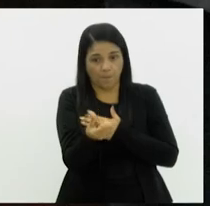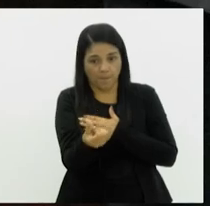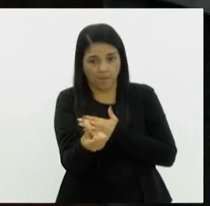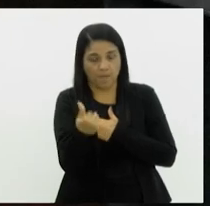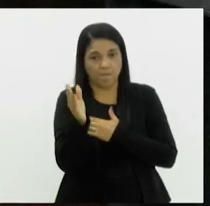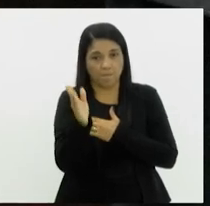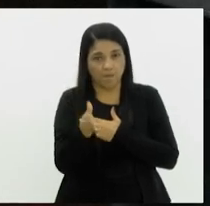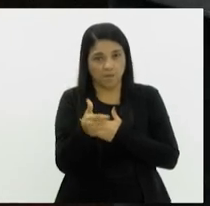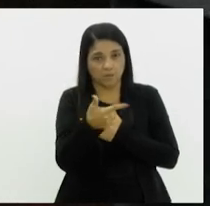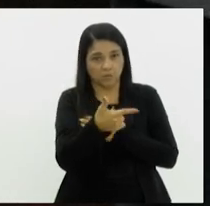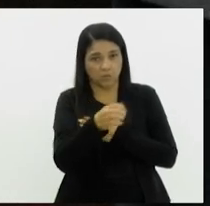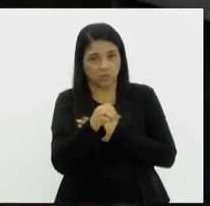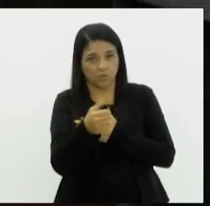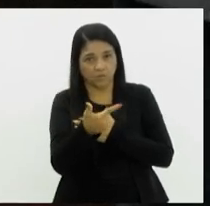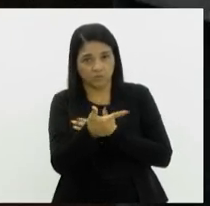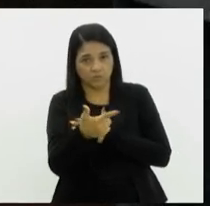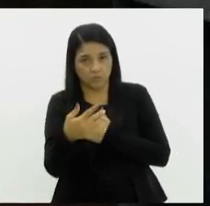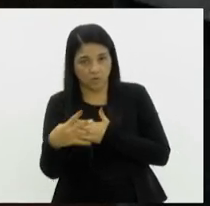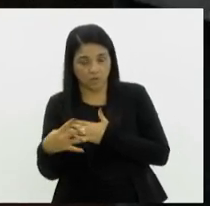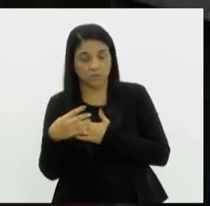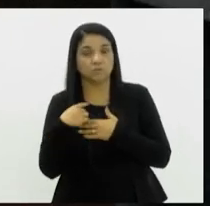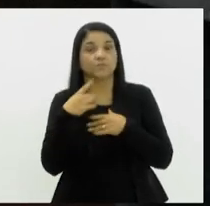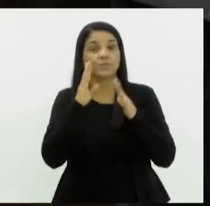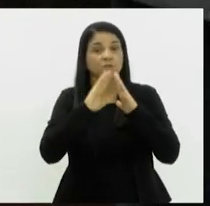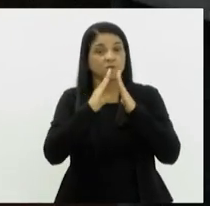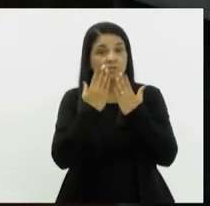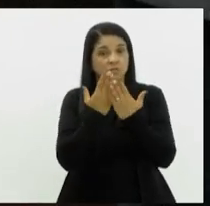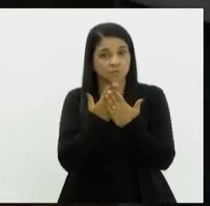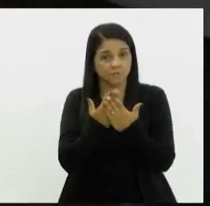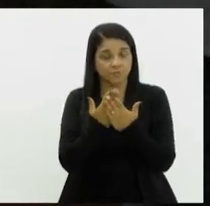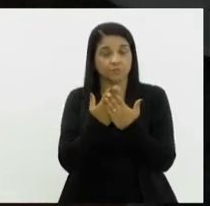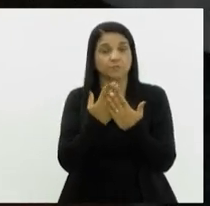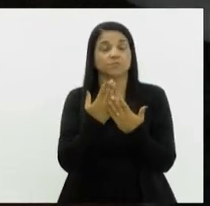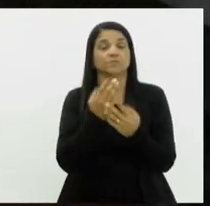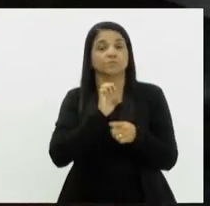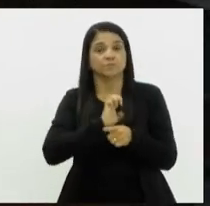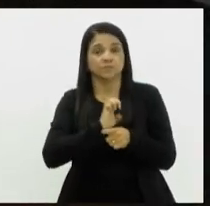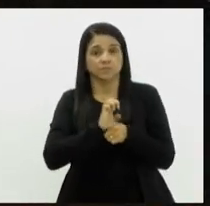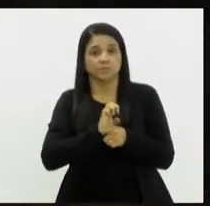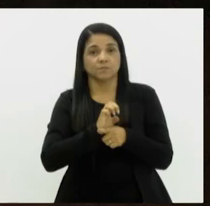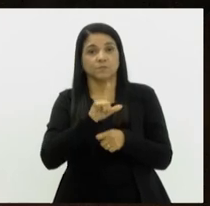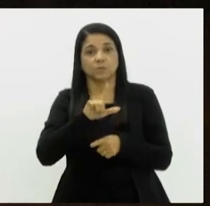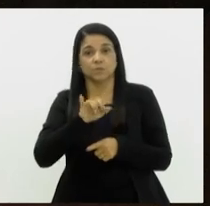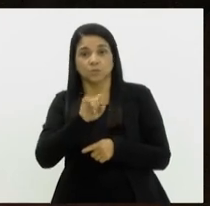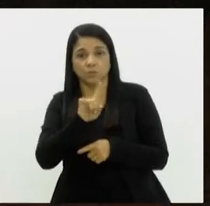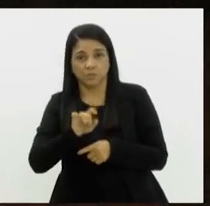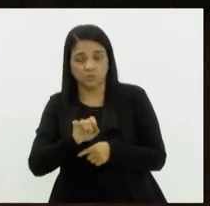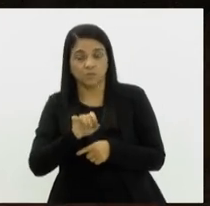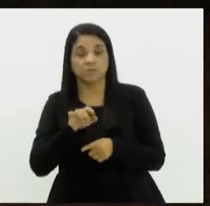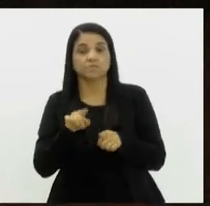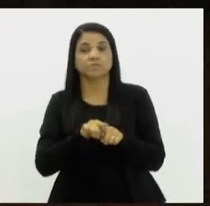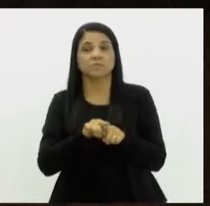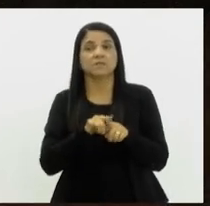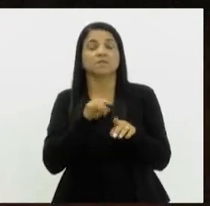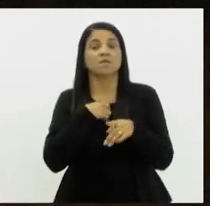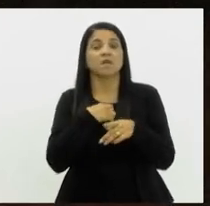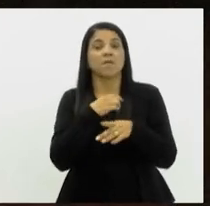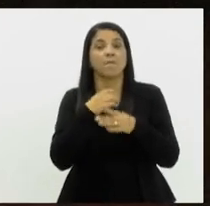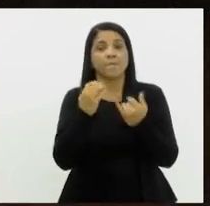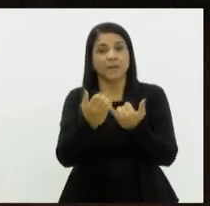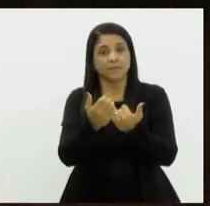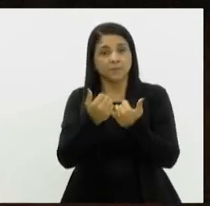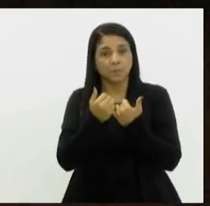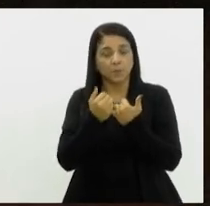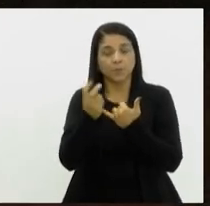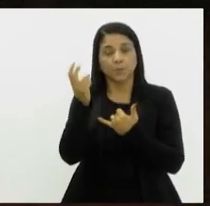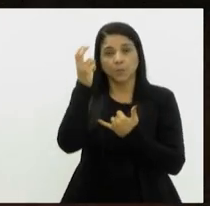3306/2024, que declara o Colégio Estadual Luiz Reid, localizado em Macaé, patrimônio histórico, cultural, de natureza imaterial do